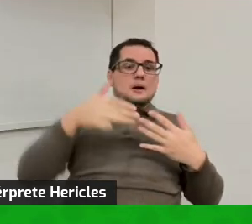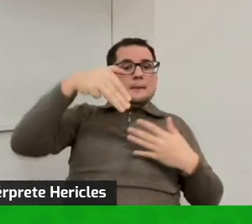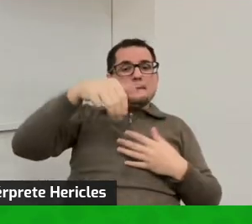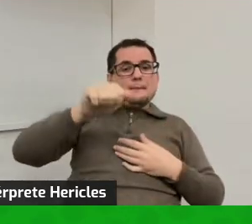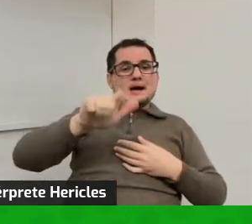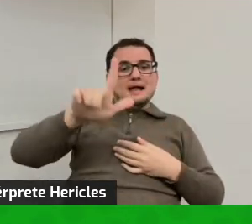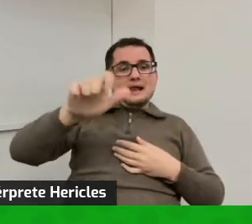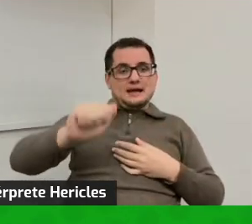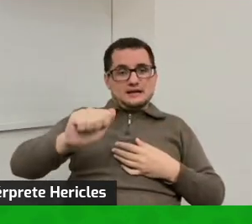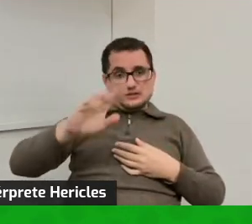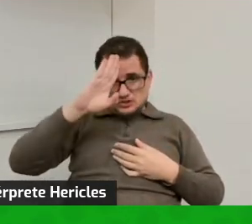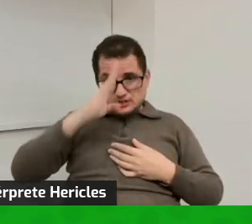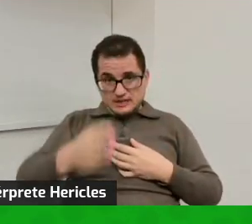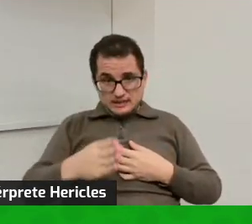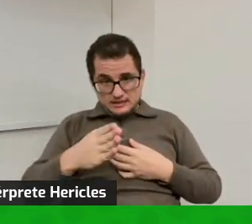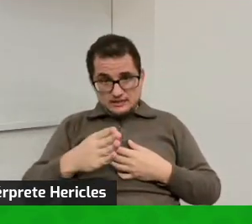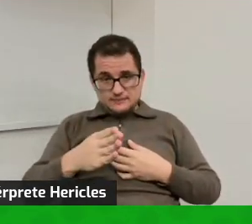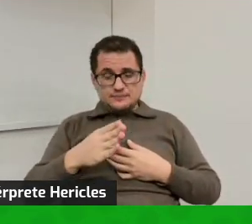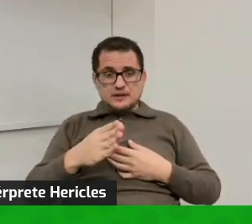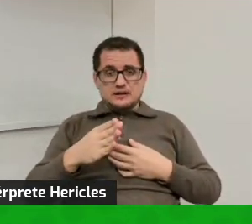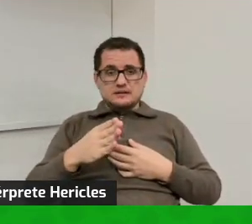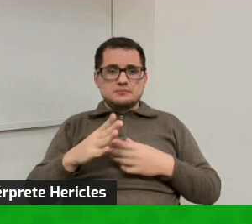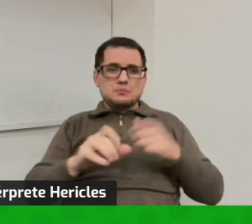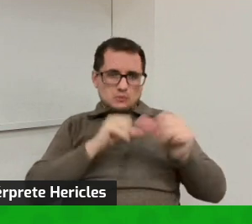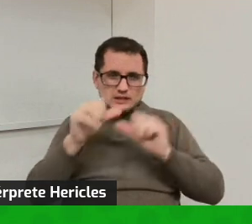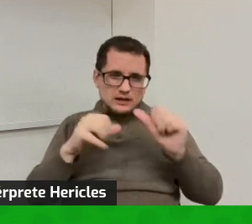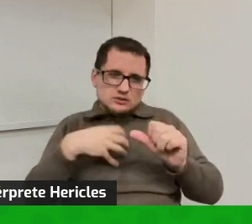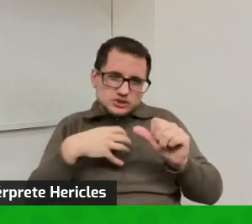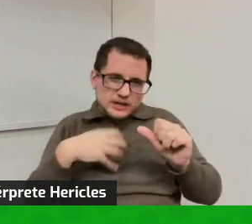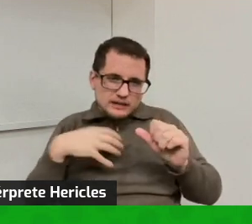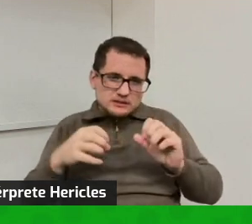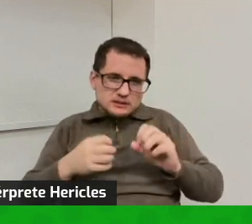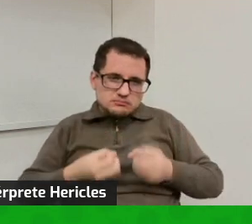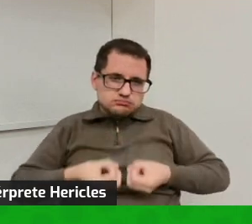vai para ela. Então, quebrar um pouco esse fluxo para